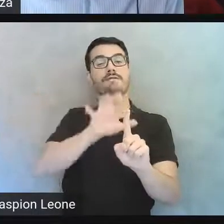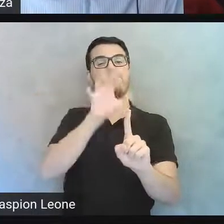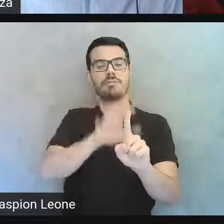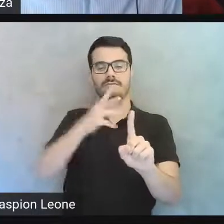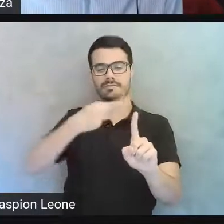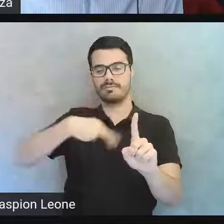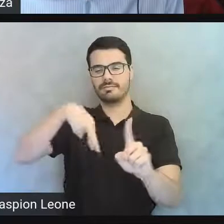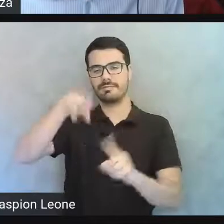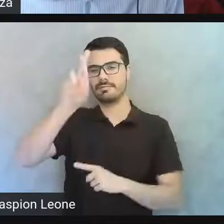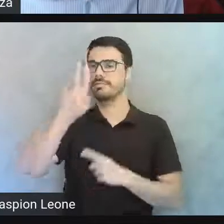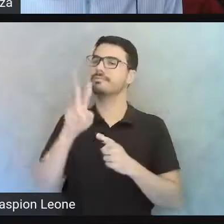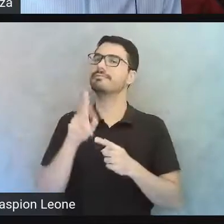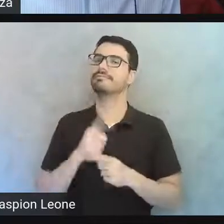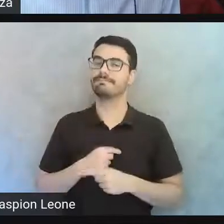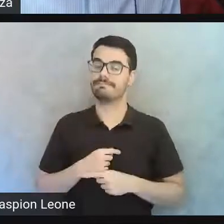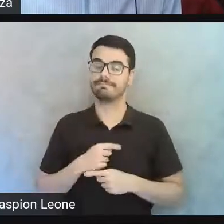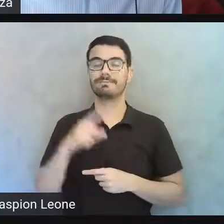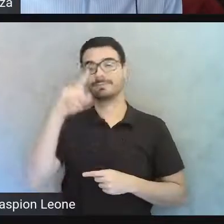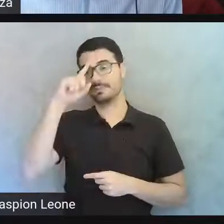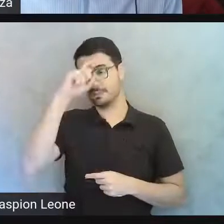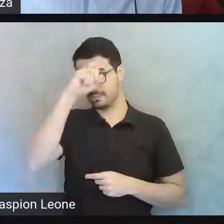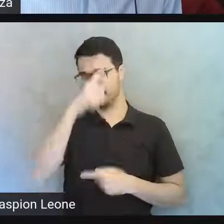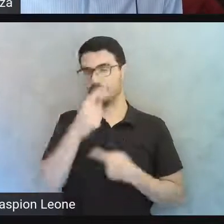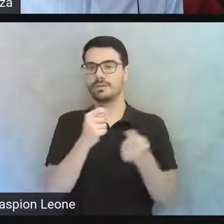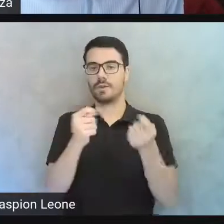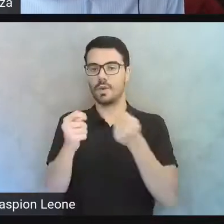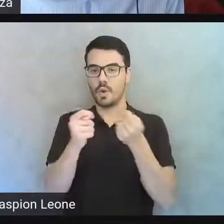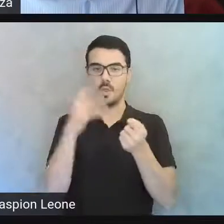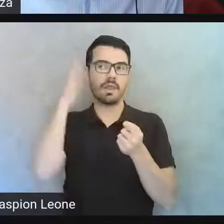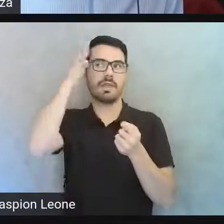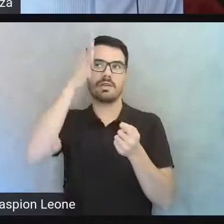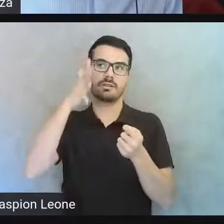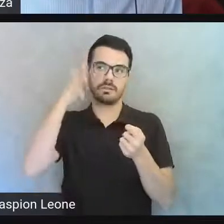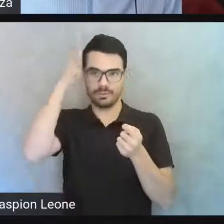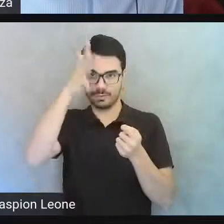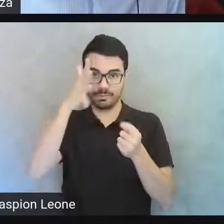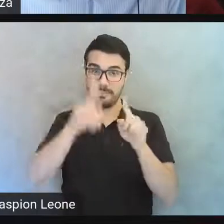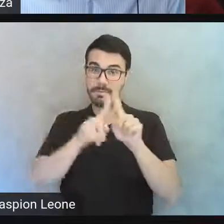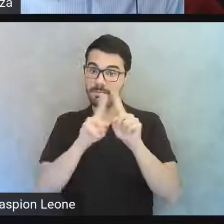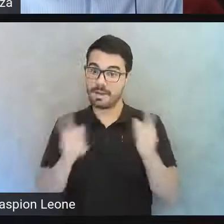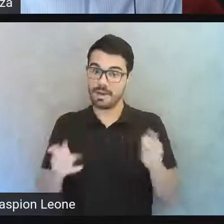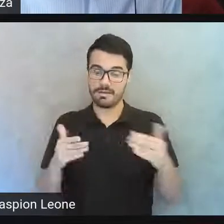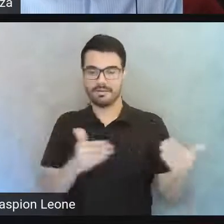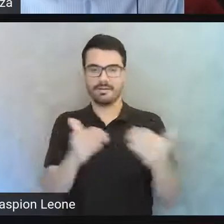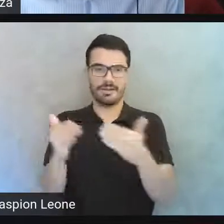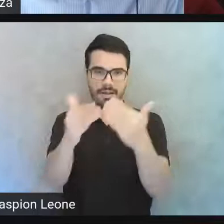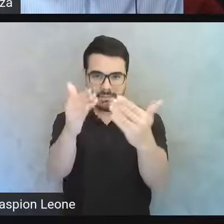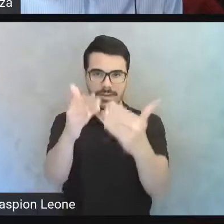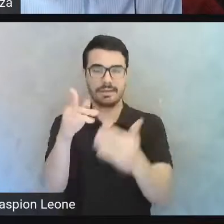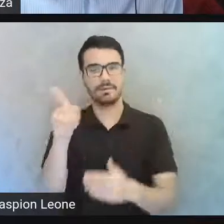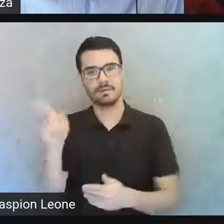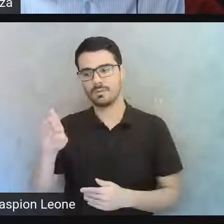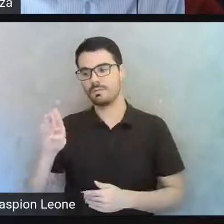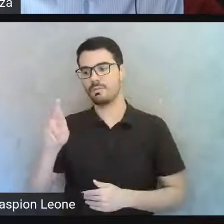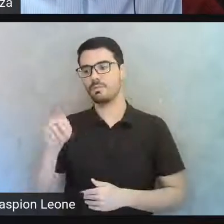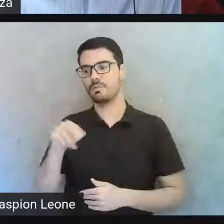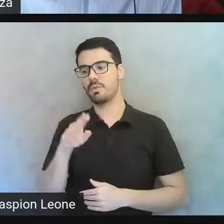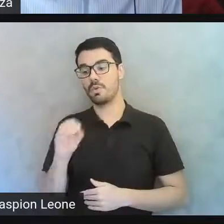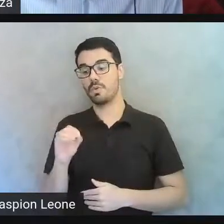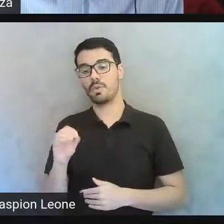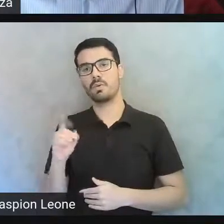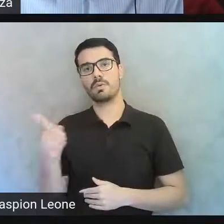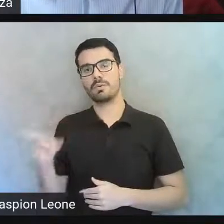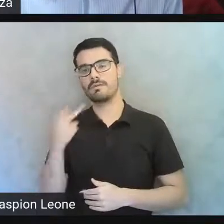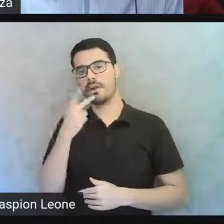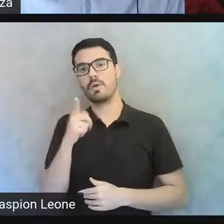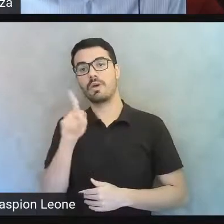em termos de discurso, né? Mas o caminho, acho que é esse que o Bruno indicou, né? Seguir o dinheiro, né?